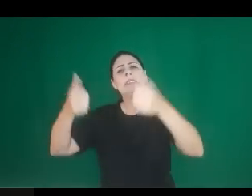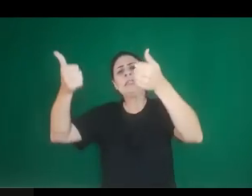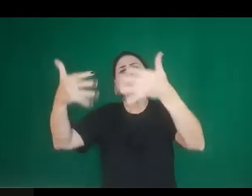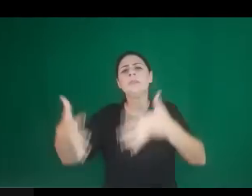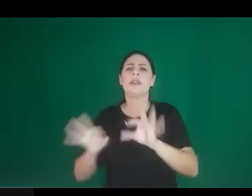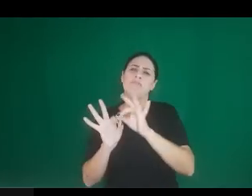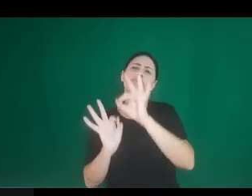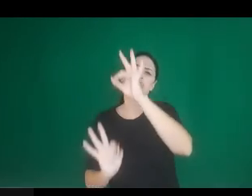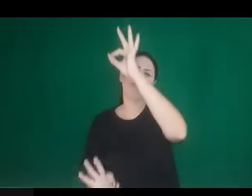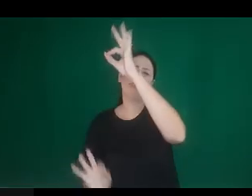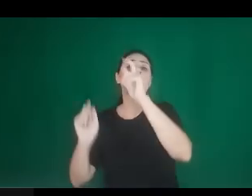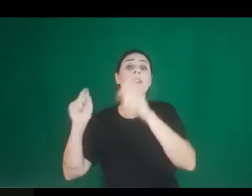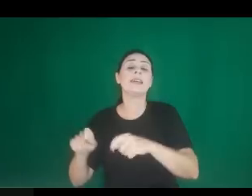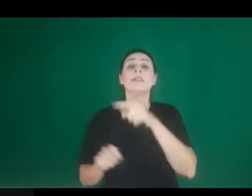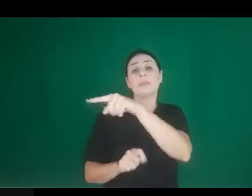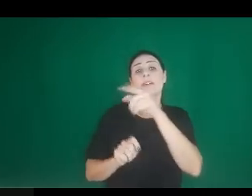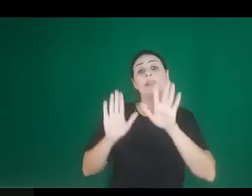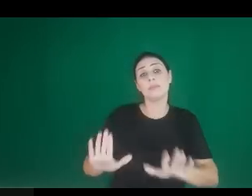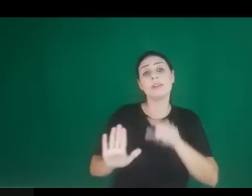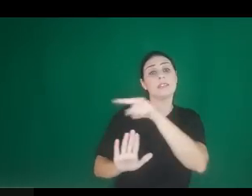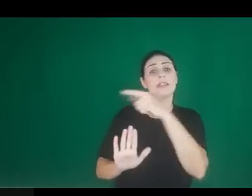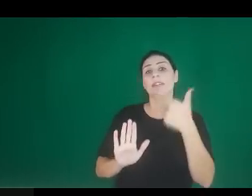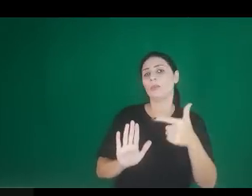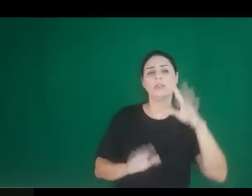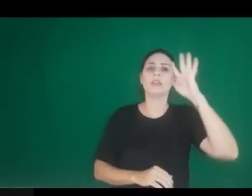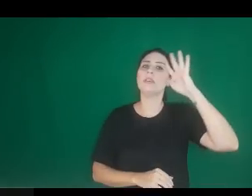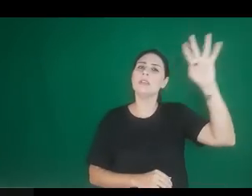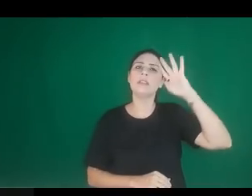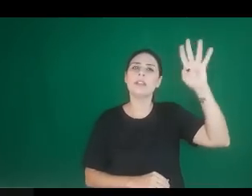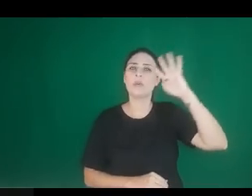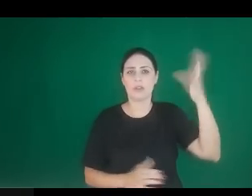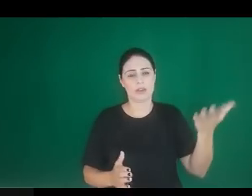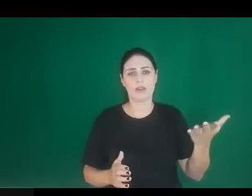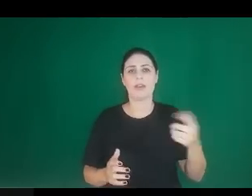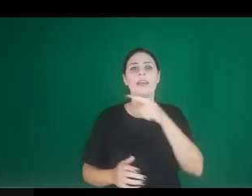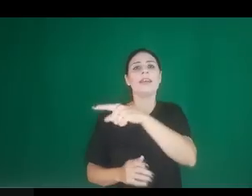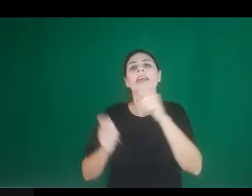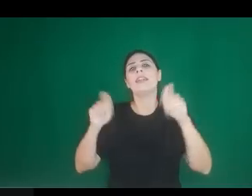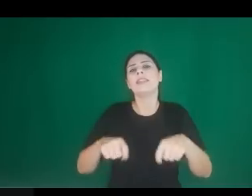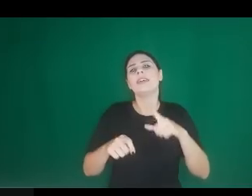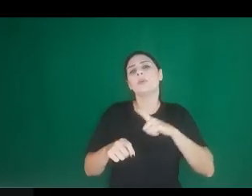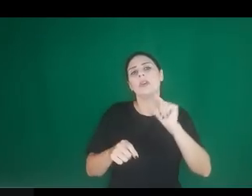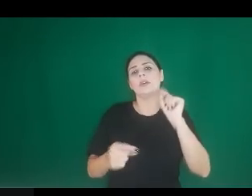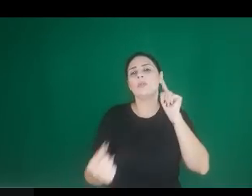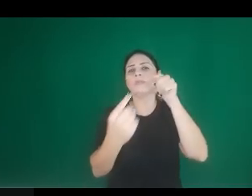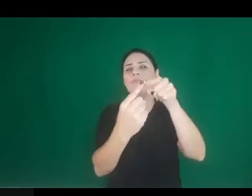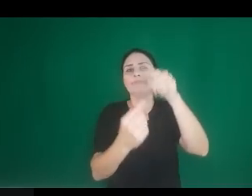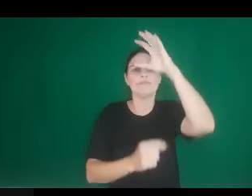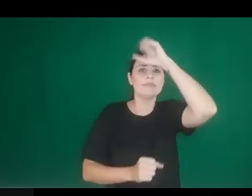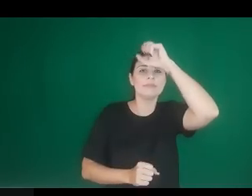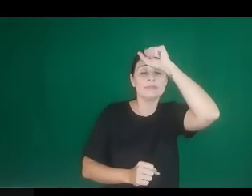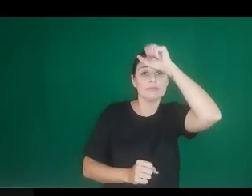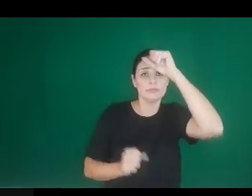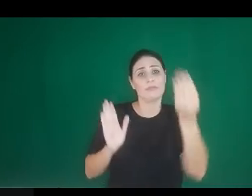que seria longa, mas explicitamente ela não tem escrito lá uma base, ela fica implícito por alguns objetivos